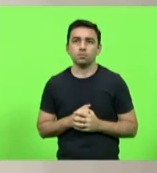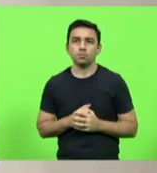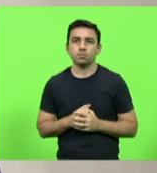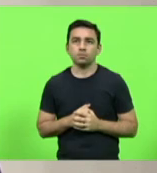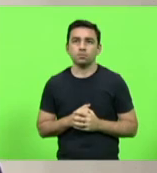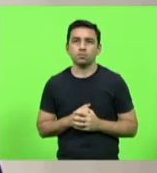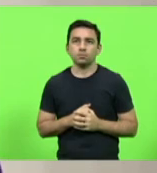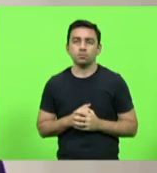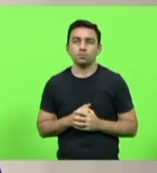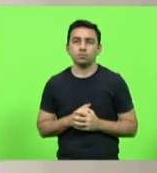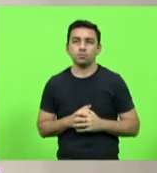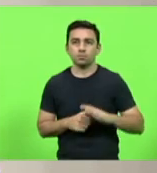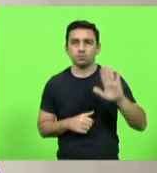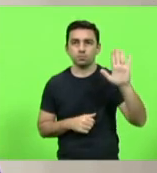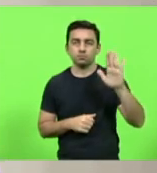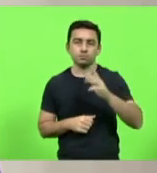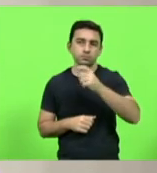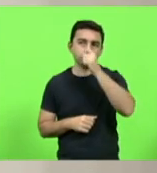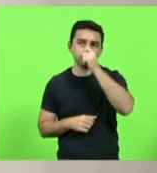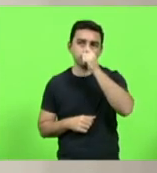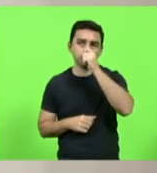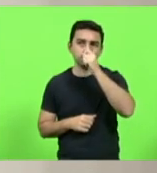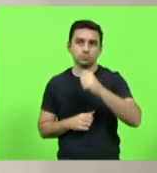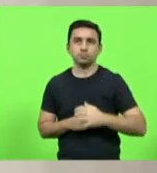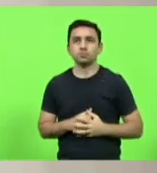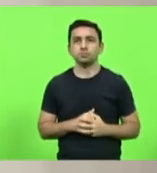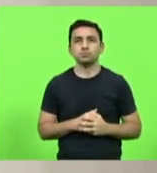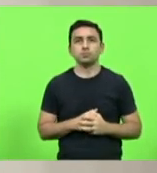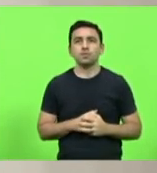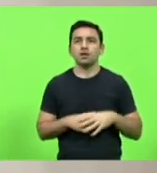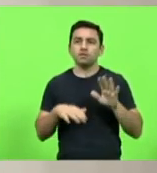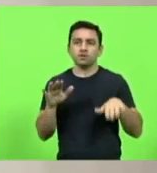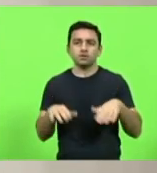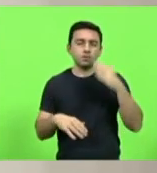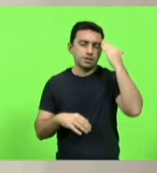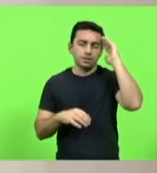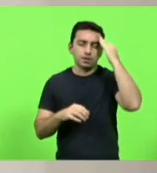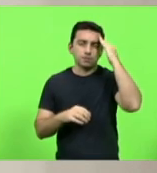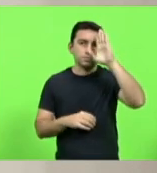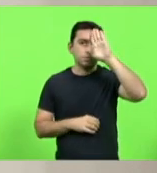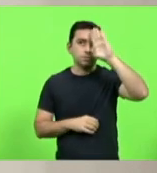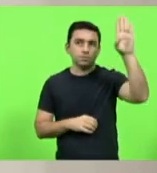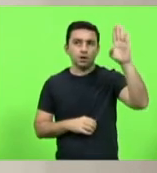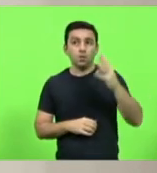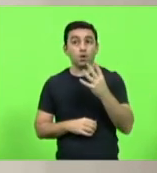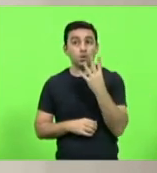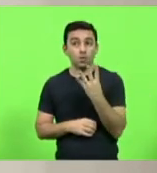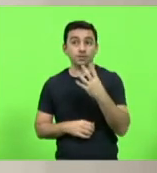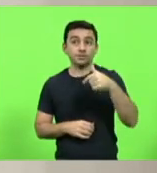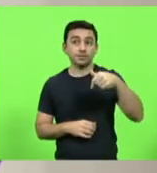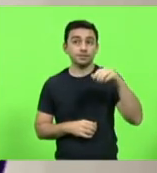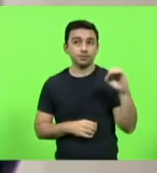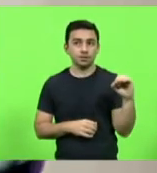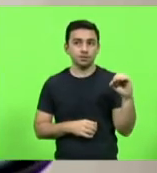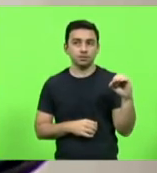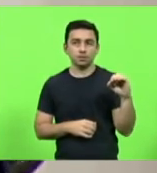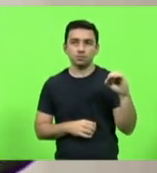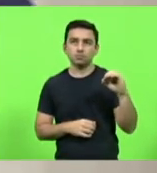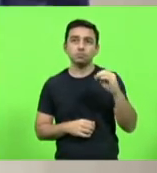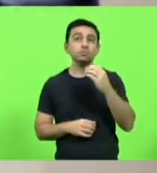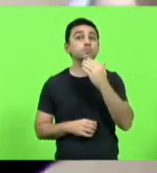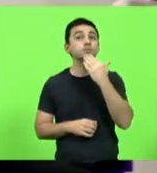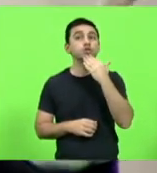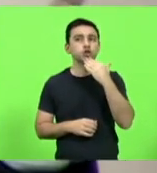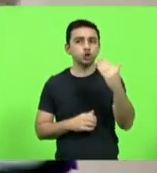senhor deputado João Amin, que eu lhe tenho, Vossa Excelência talvez não entenda como prioritário a 470, por isso que pediu vistas